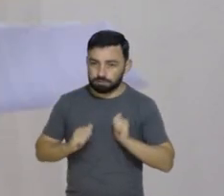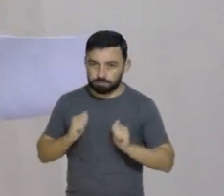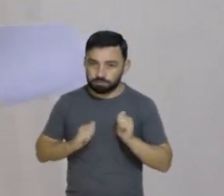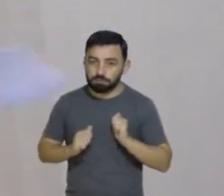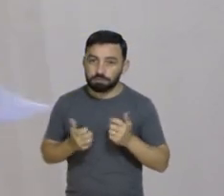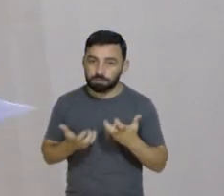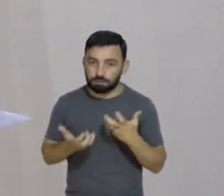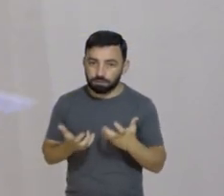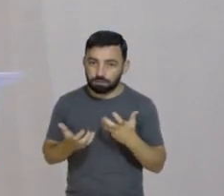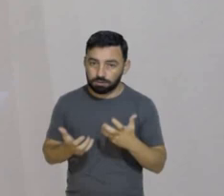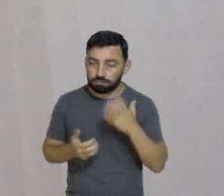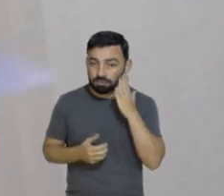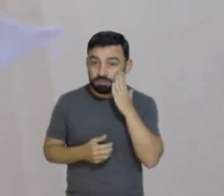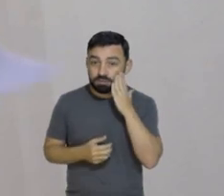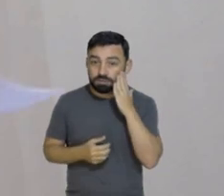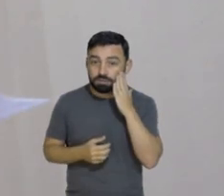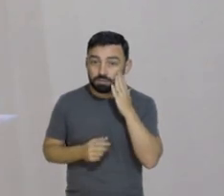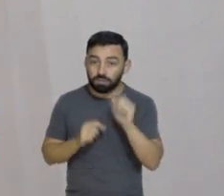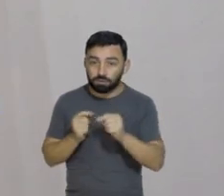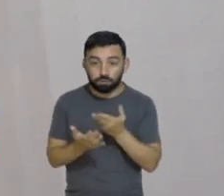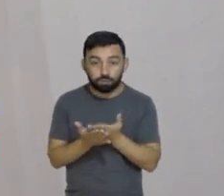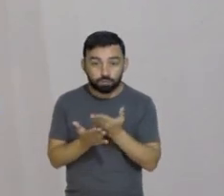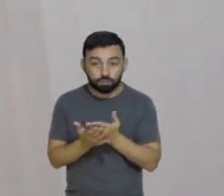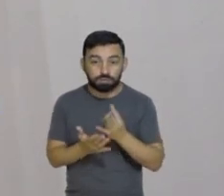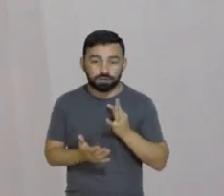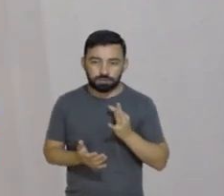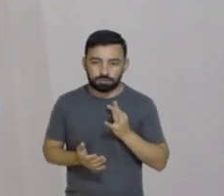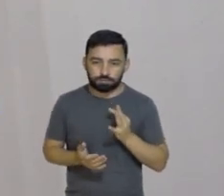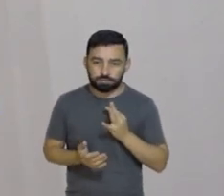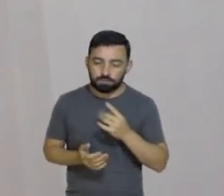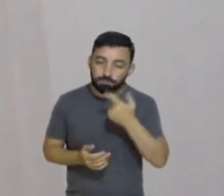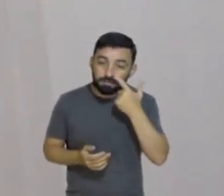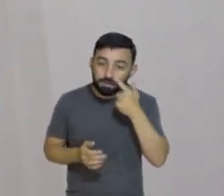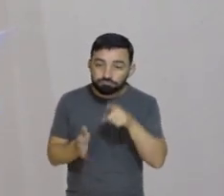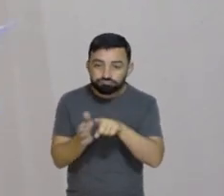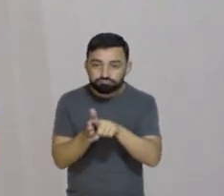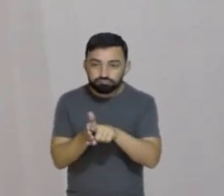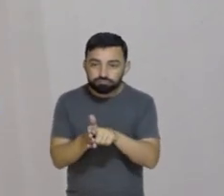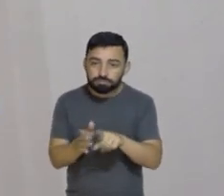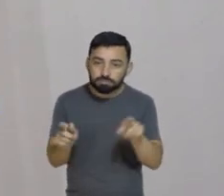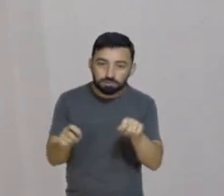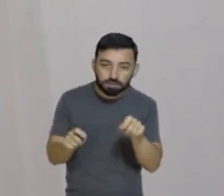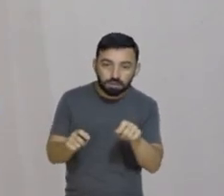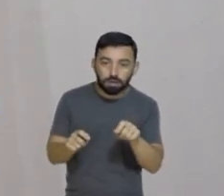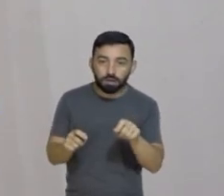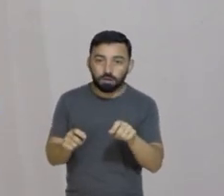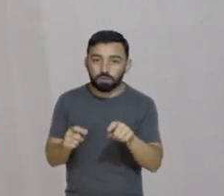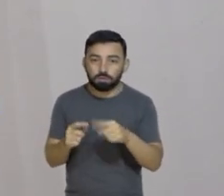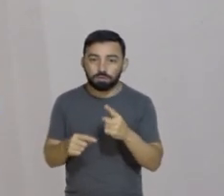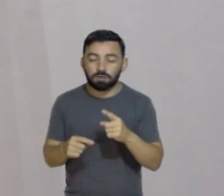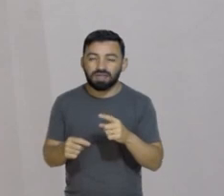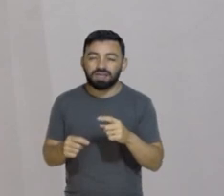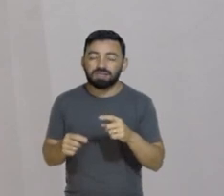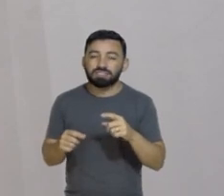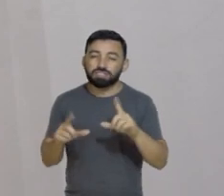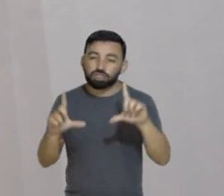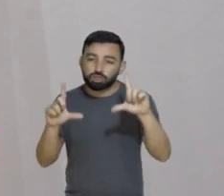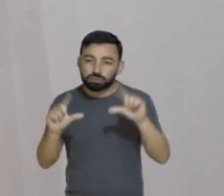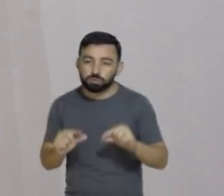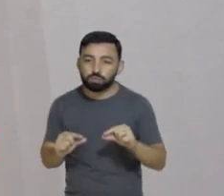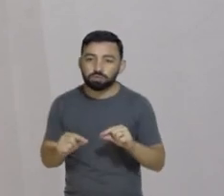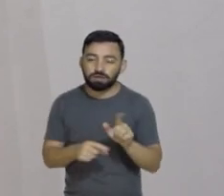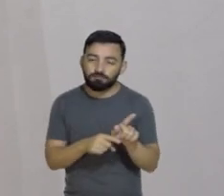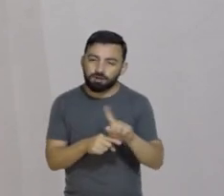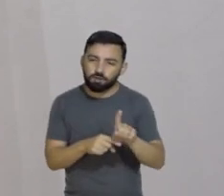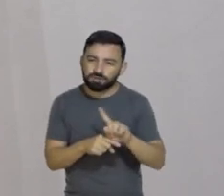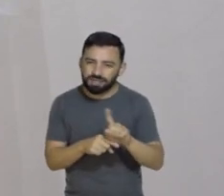e sabemos que é necessário um estudo técnico para verificar a viabilidade da instalação de um redutor de velocidade